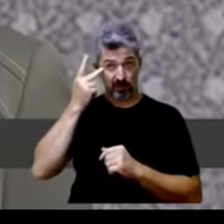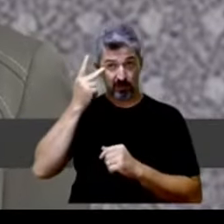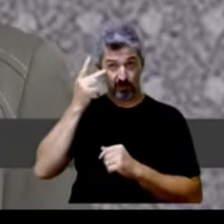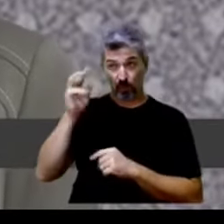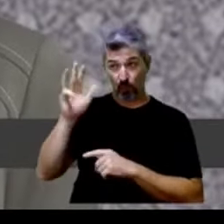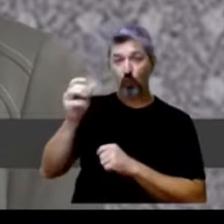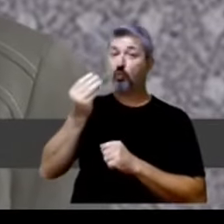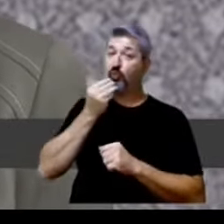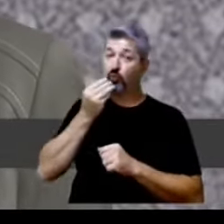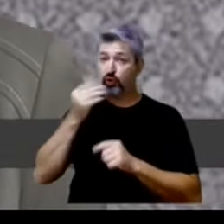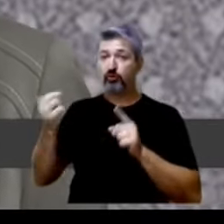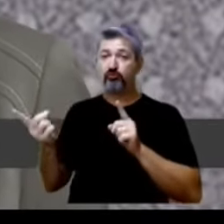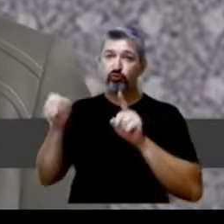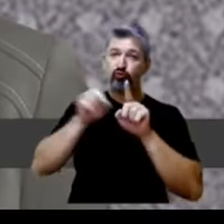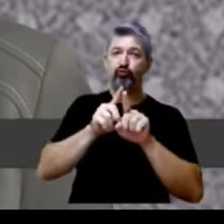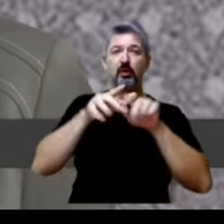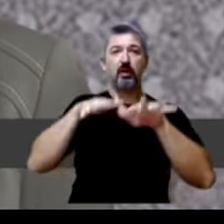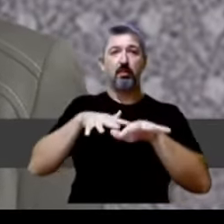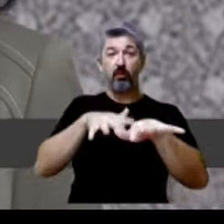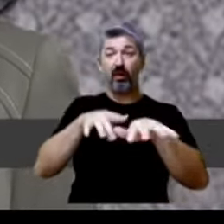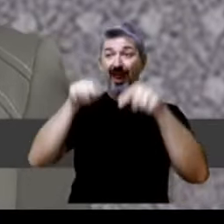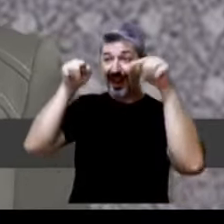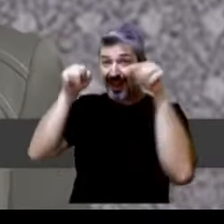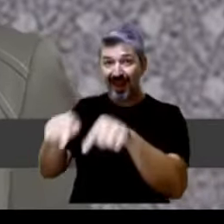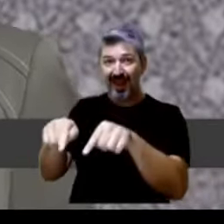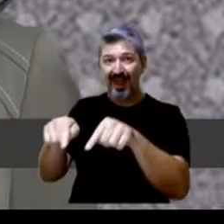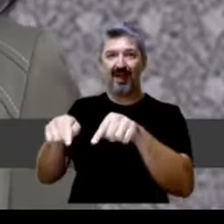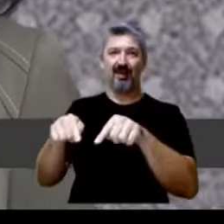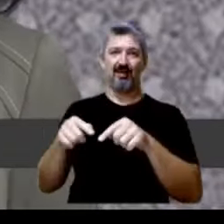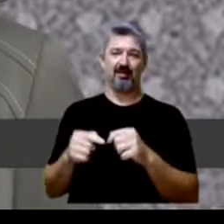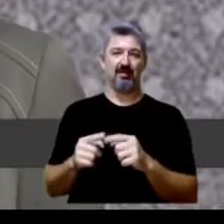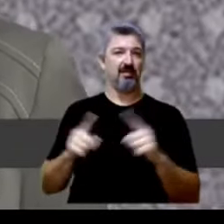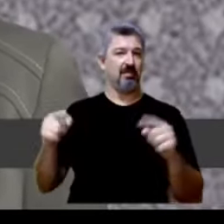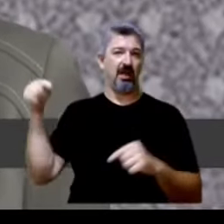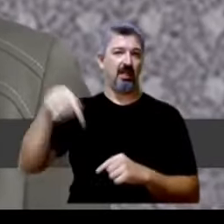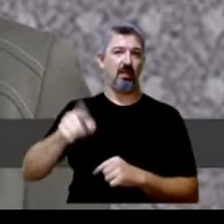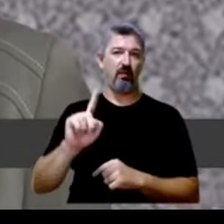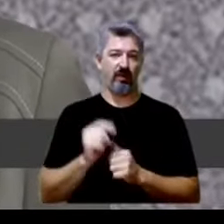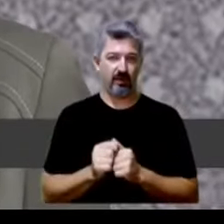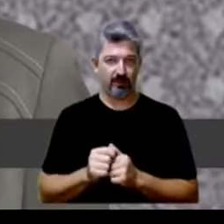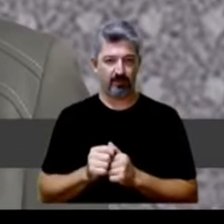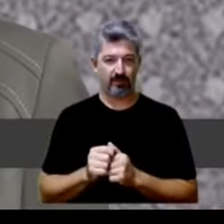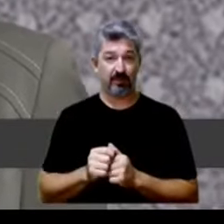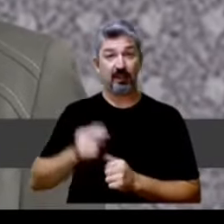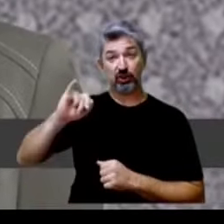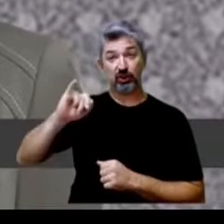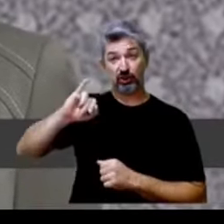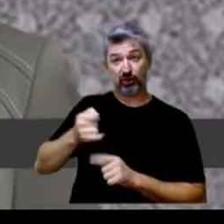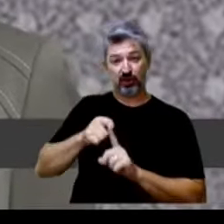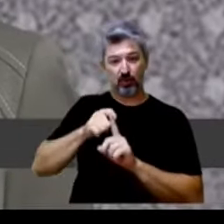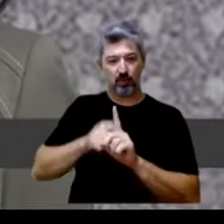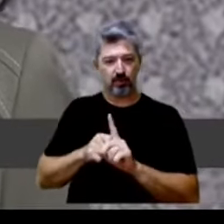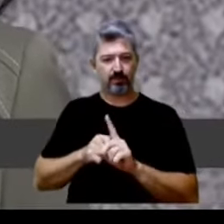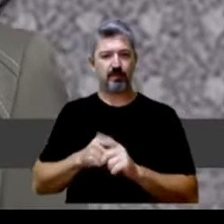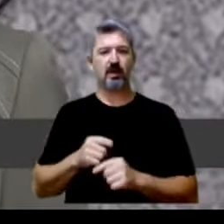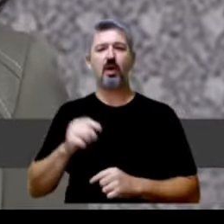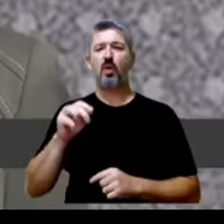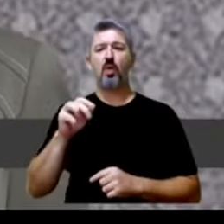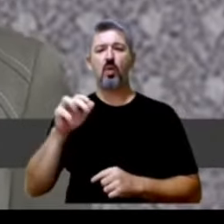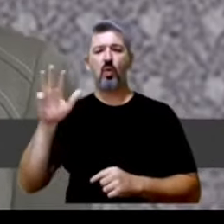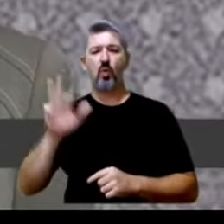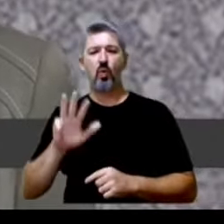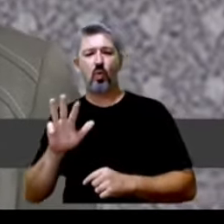Com o senhor exatamente na periferia. Velho. Mas não é uma contradição. No início de janeiro, a resposta todo mundo sabe, é porque ele precisa disso pra